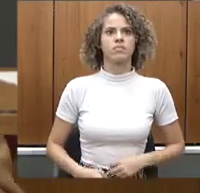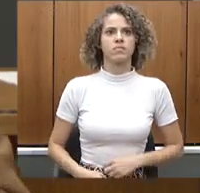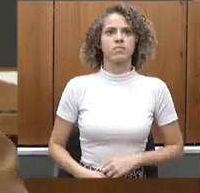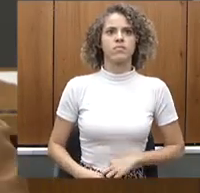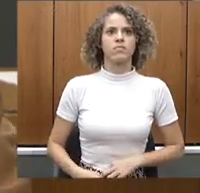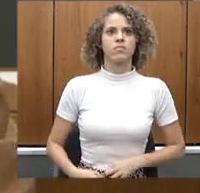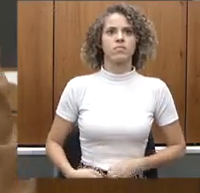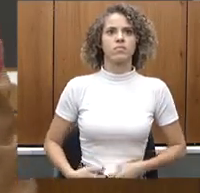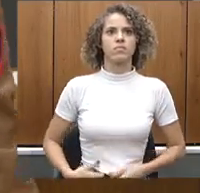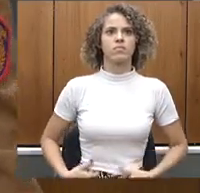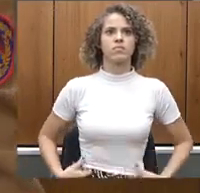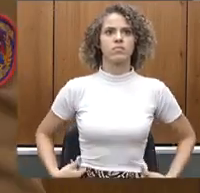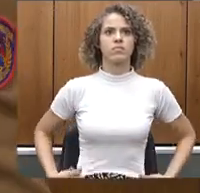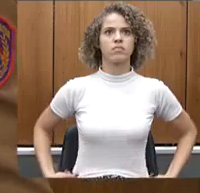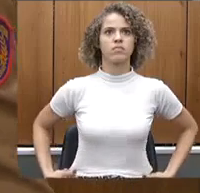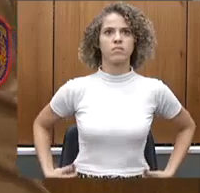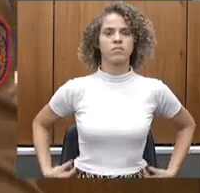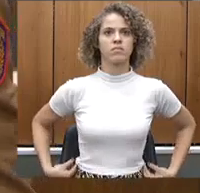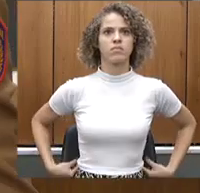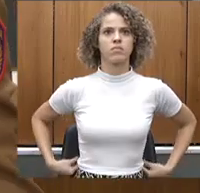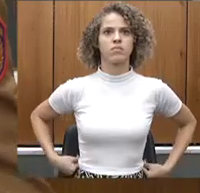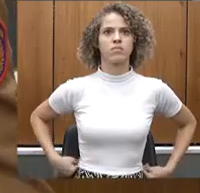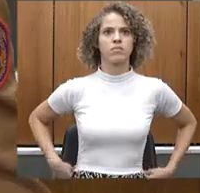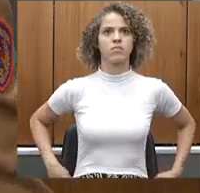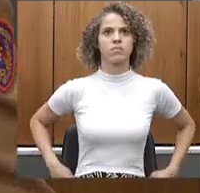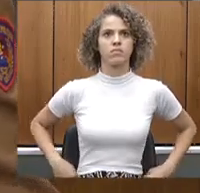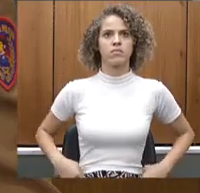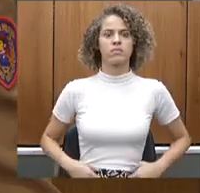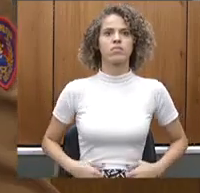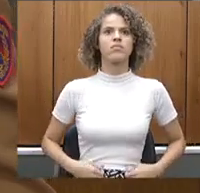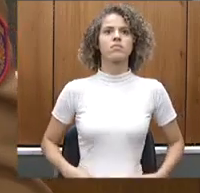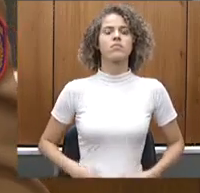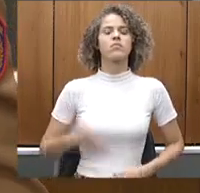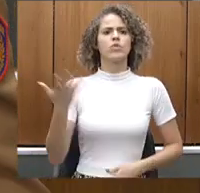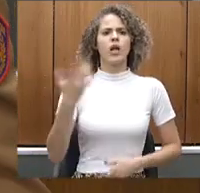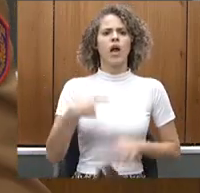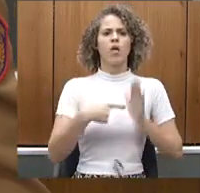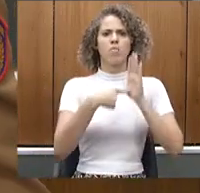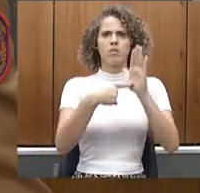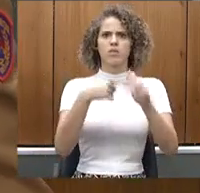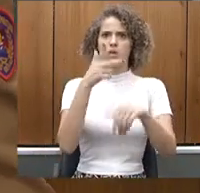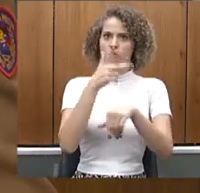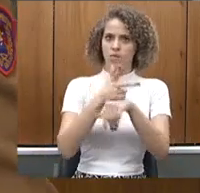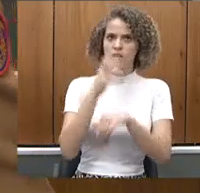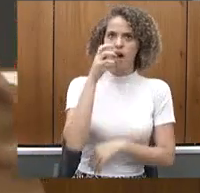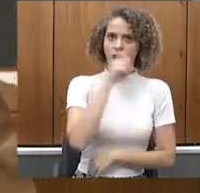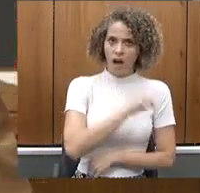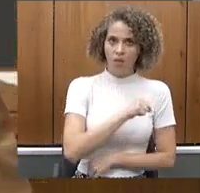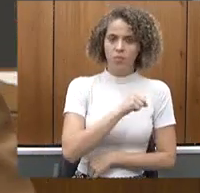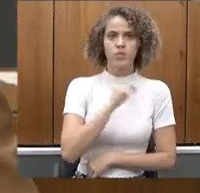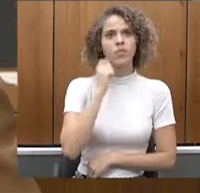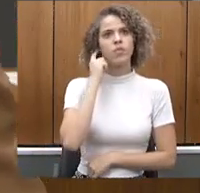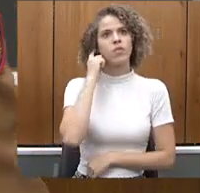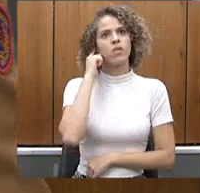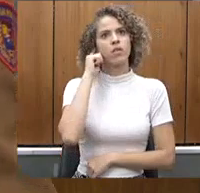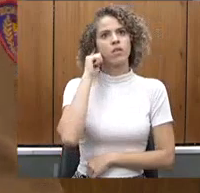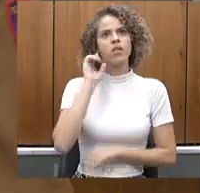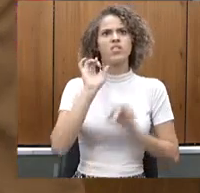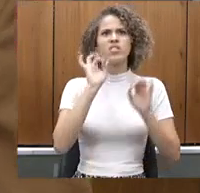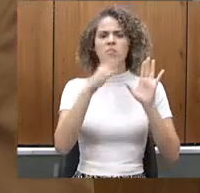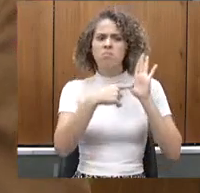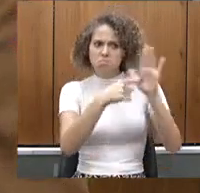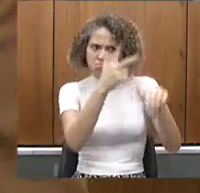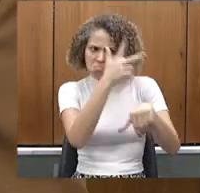fazer as considerações finais e pedir autorização para passar um vídeozinho ali rapidamente eu queria aproveitar a oportunidade para fazer um